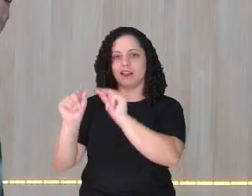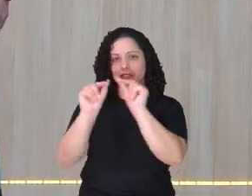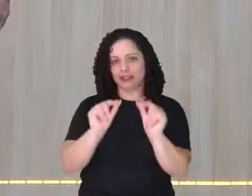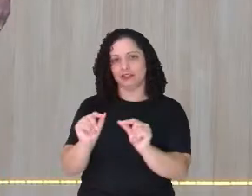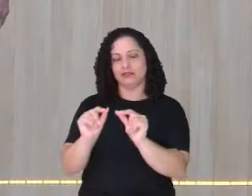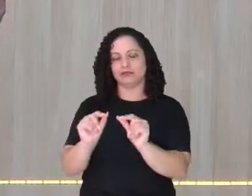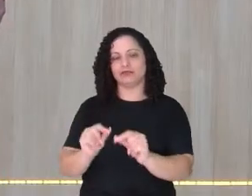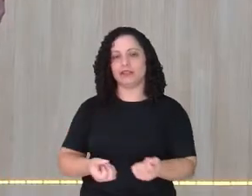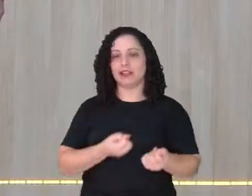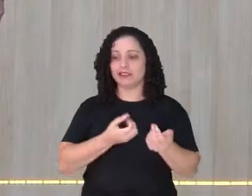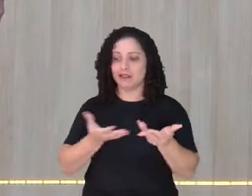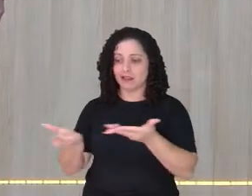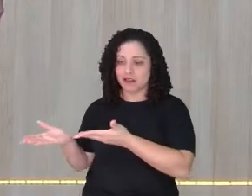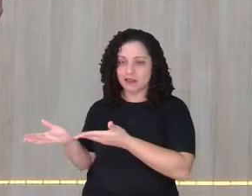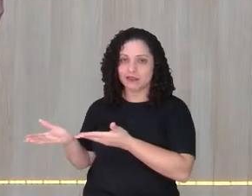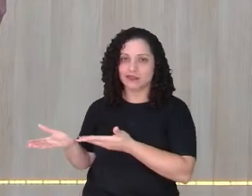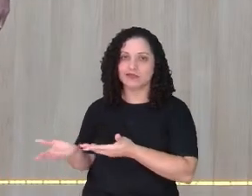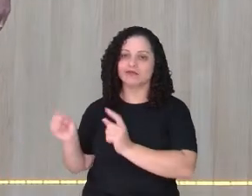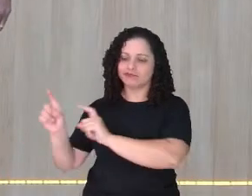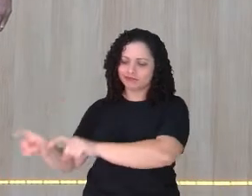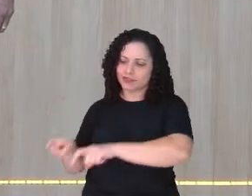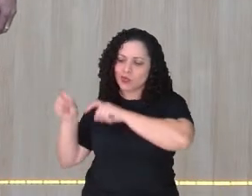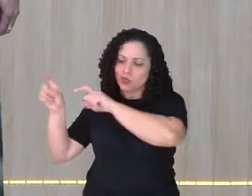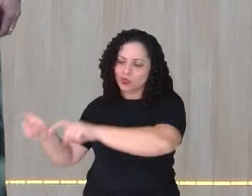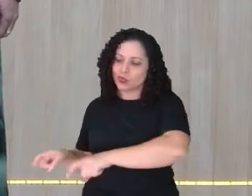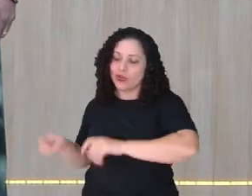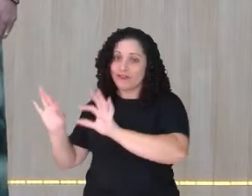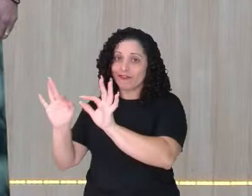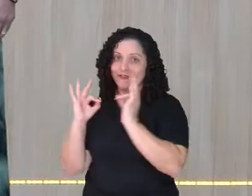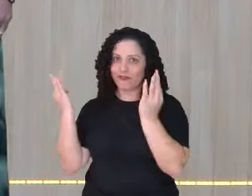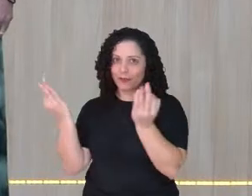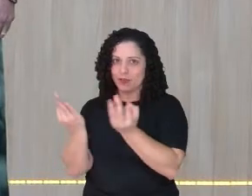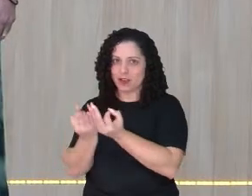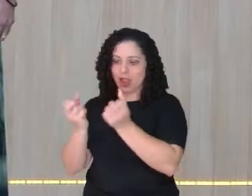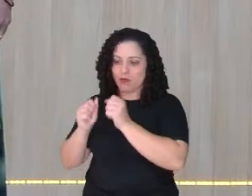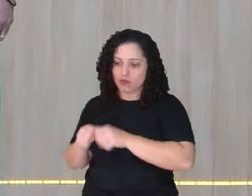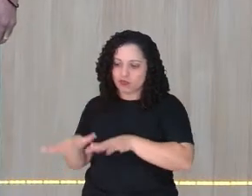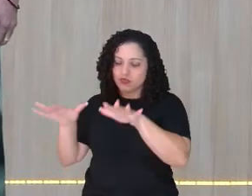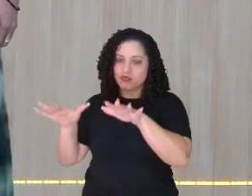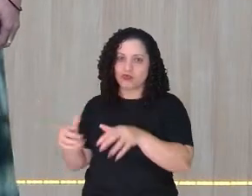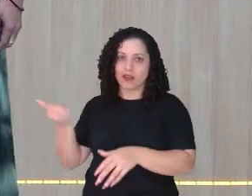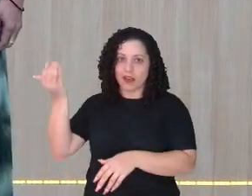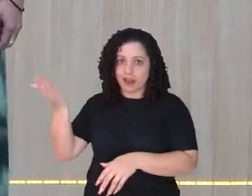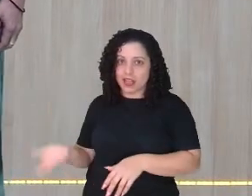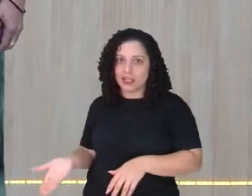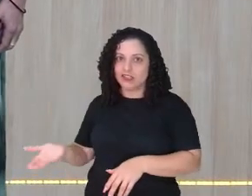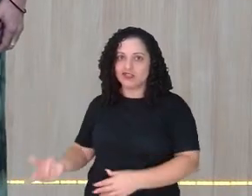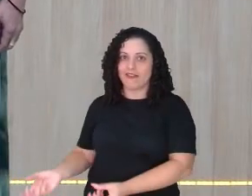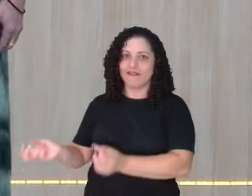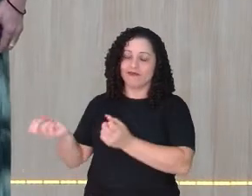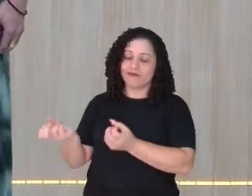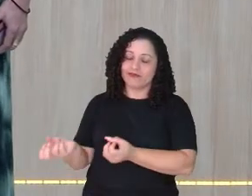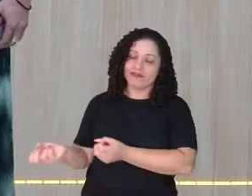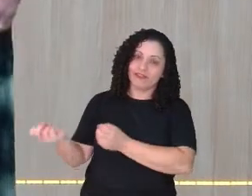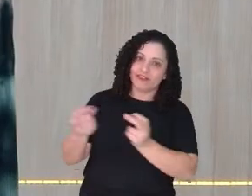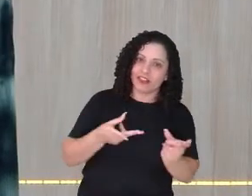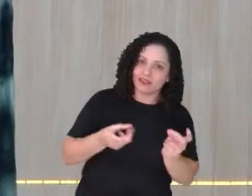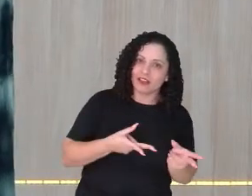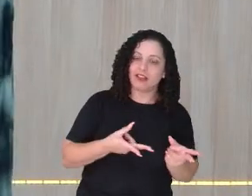que são eles que fazem a agricultura familiar, é que coloca a comida na nossa mesa, né? Porque